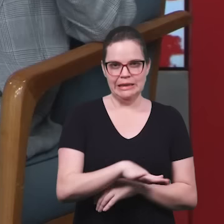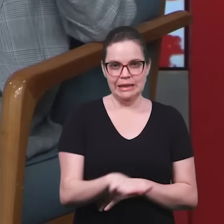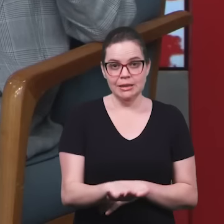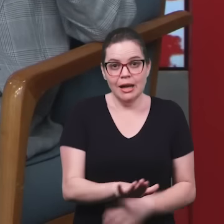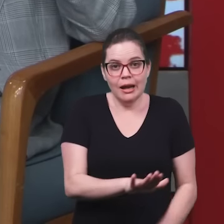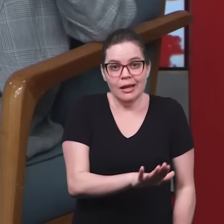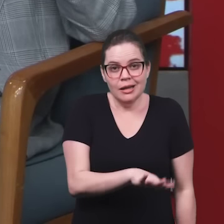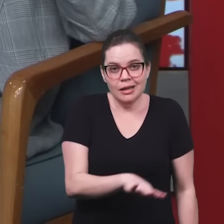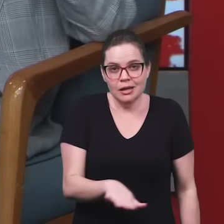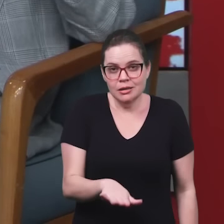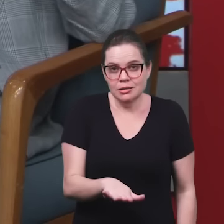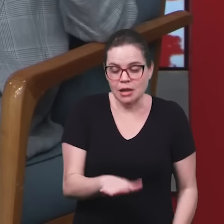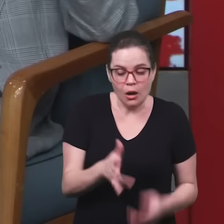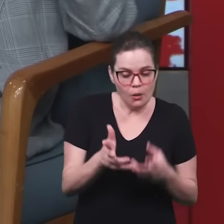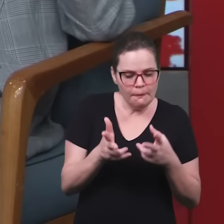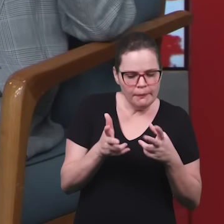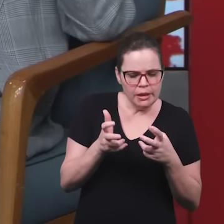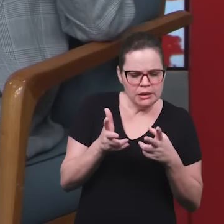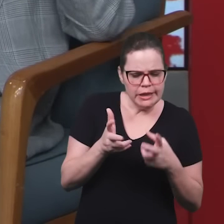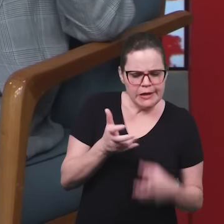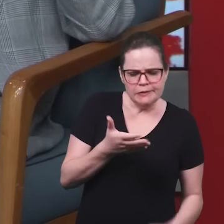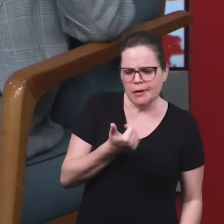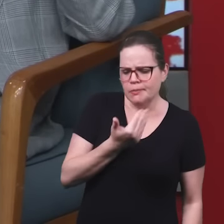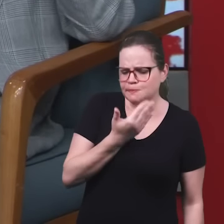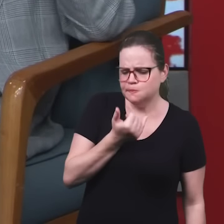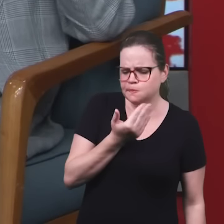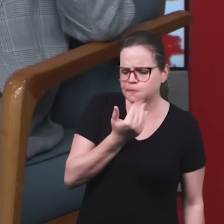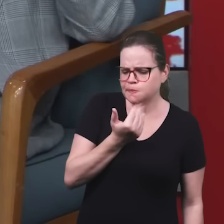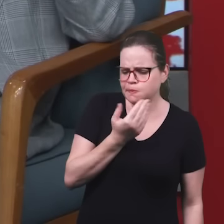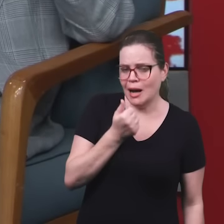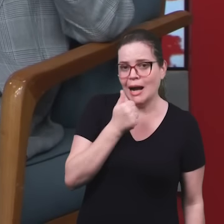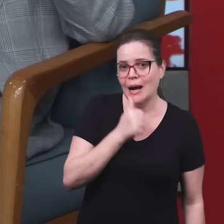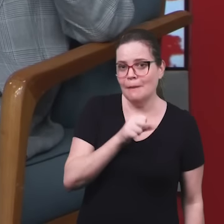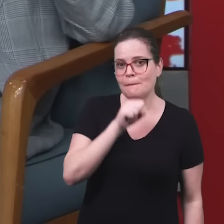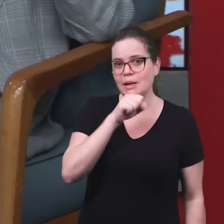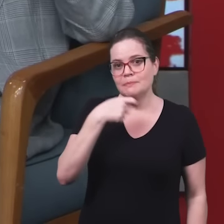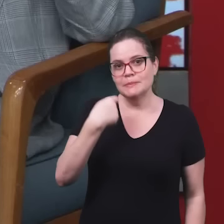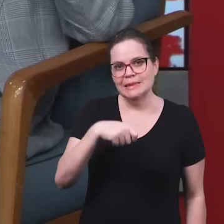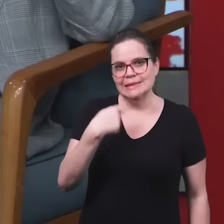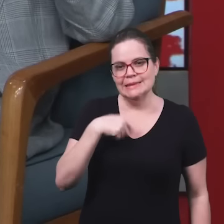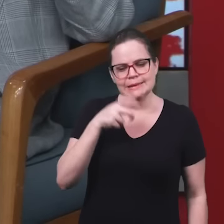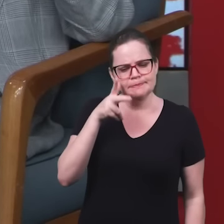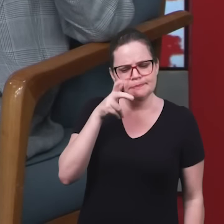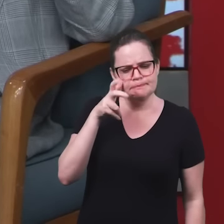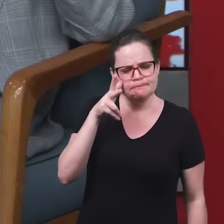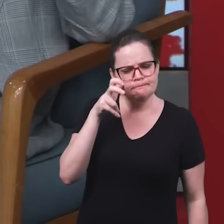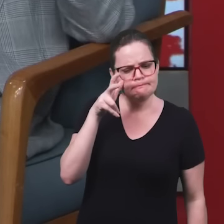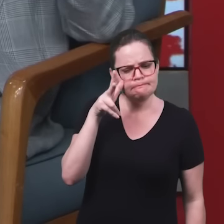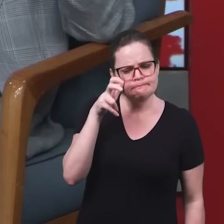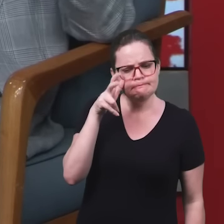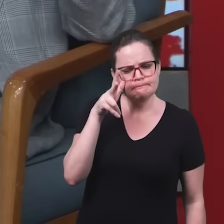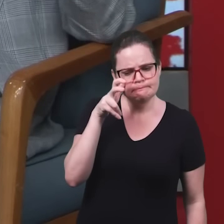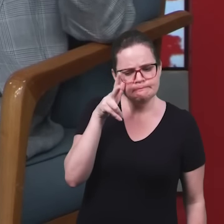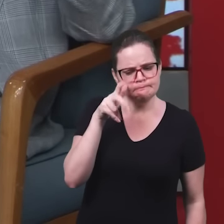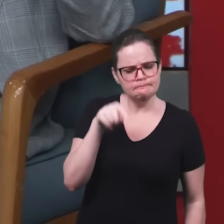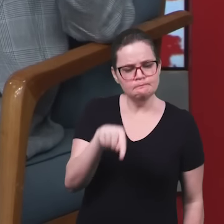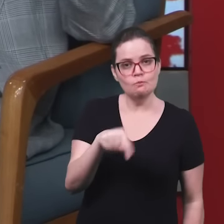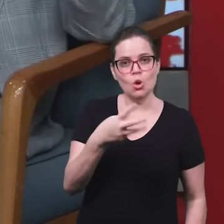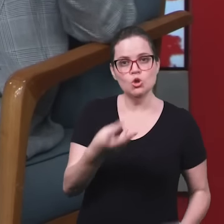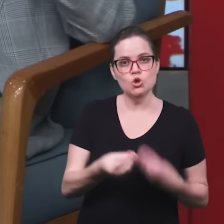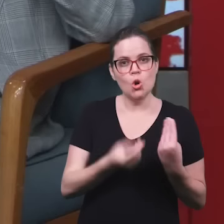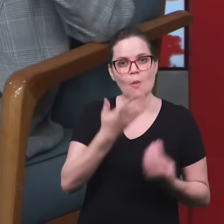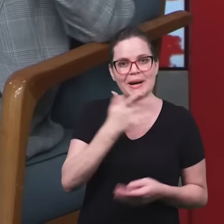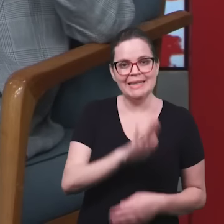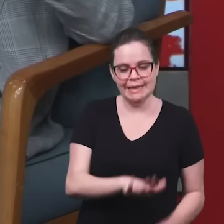da criança, na observação que a mãe fazia, que é muito importante, a observação da mãe com